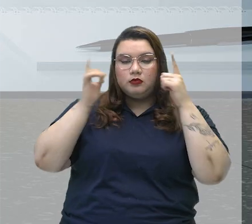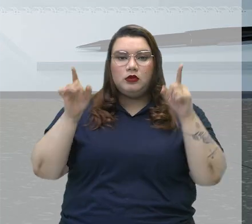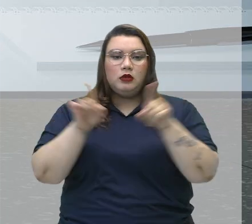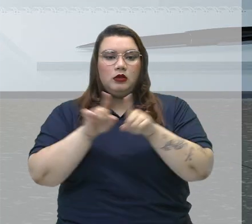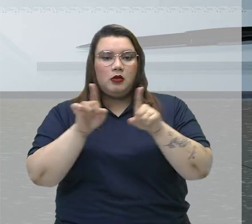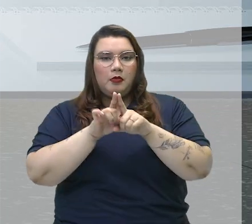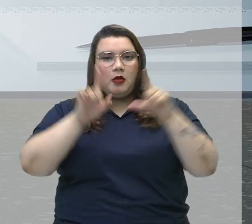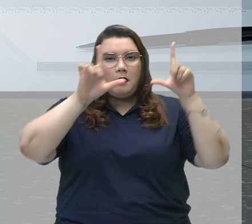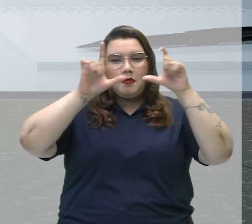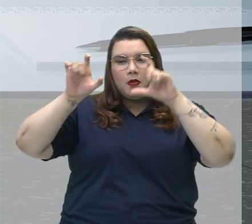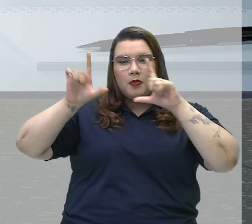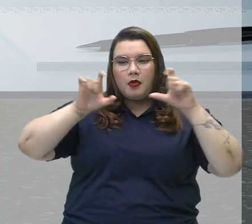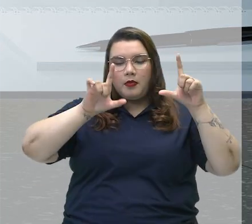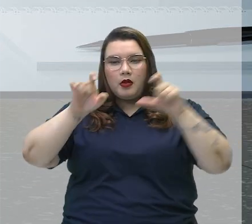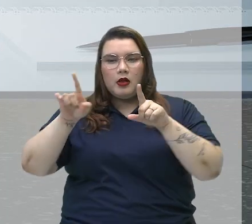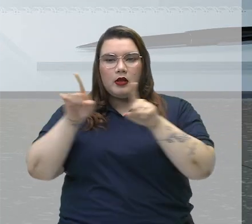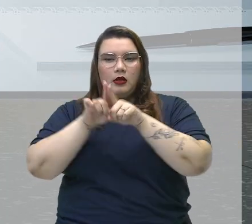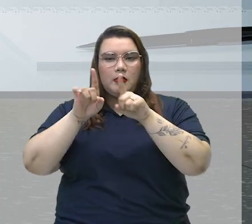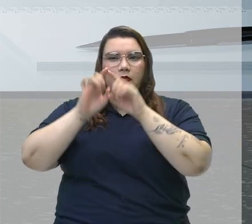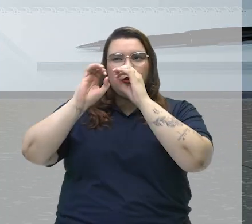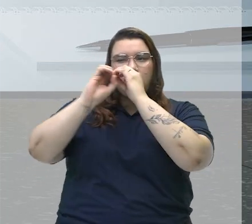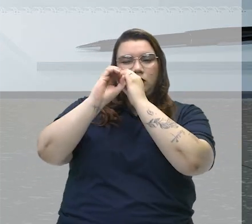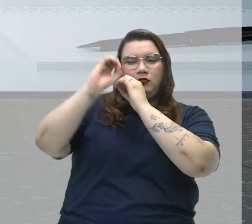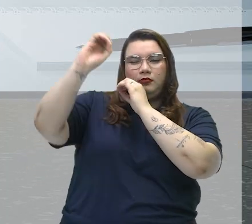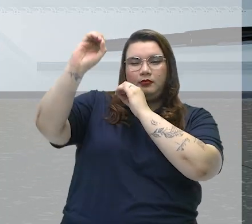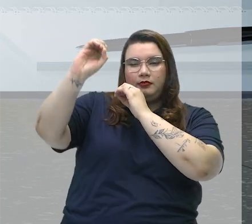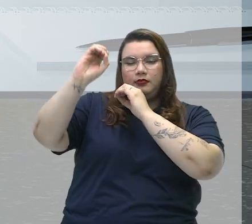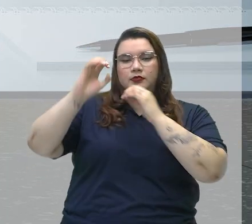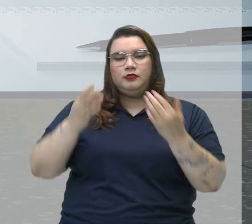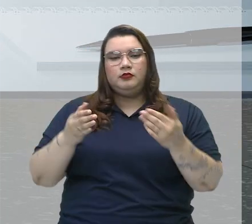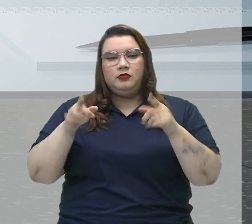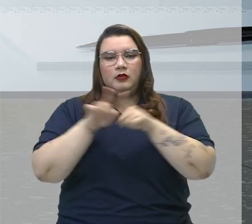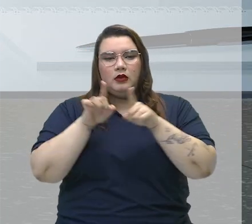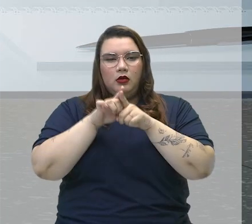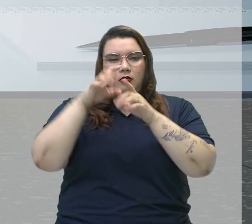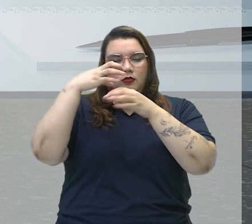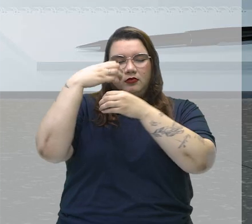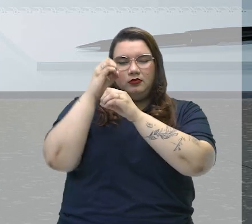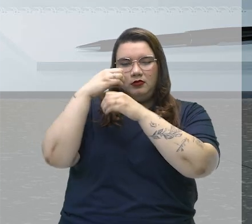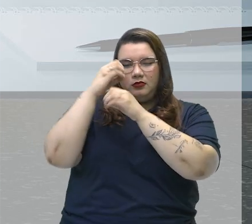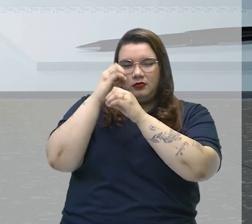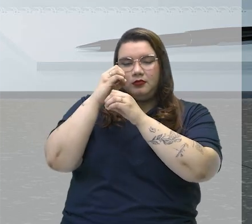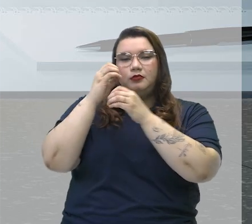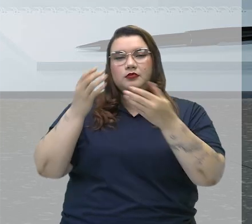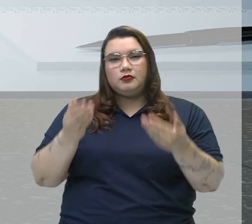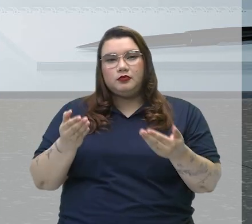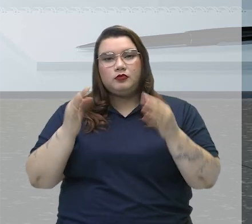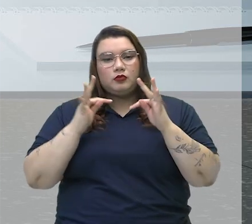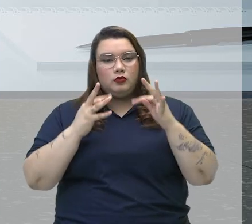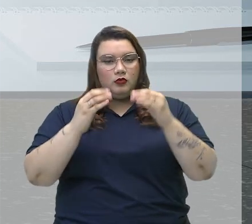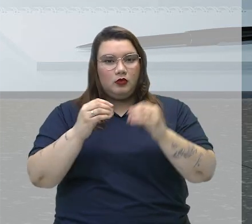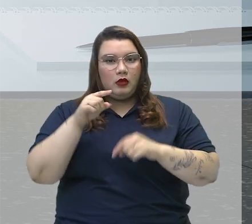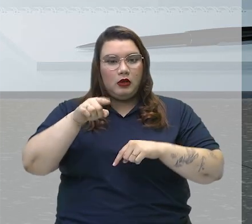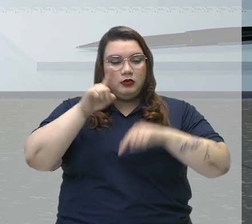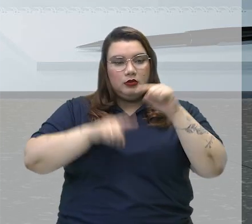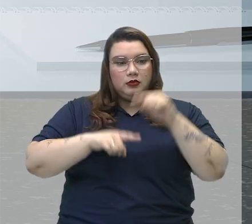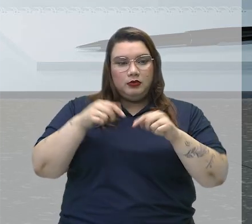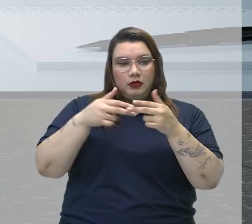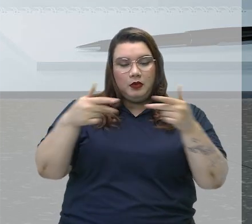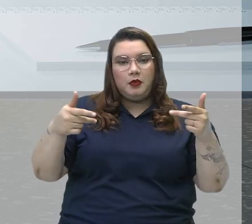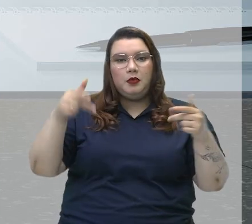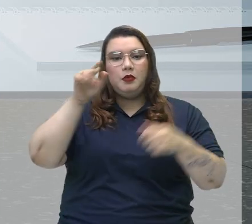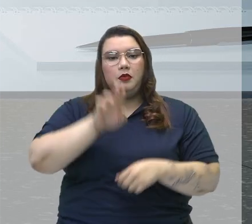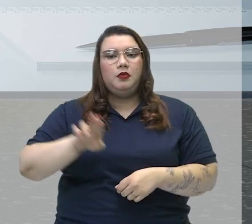óculos, as máquinas fotográficas, telescópios, né, microscópios. Todos esses